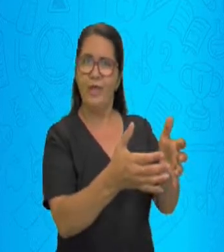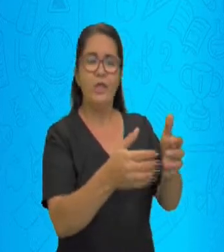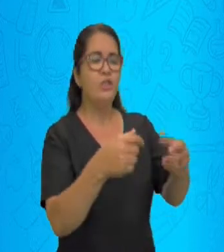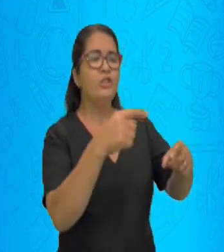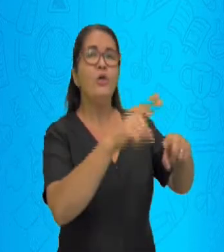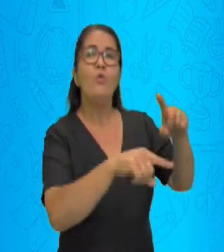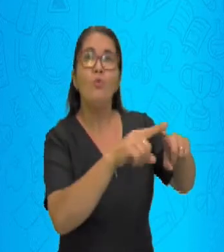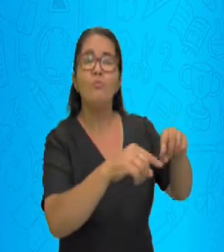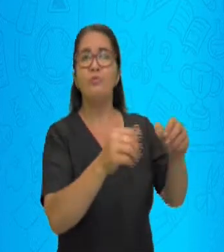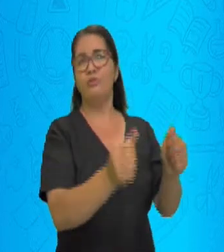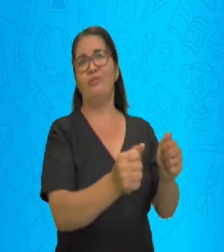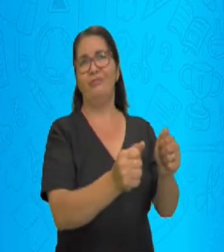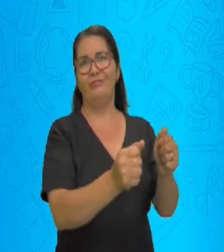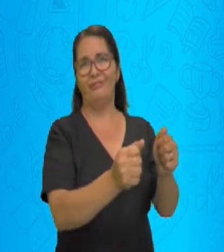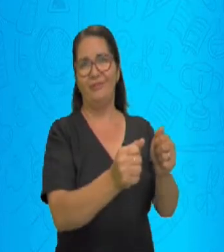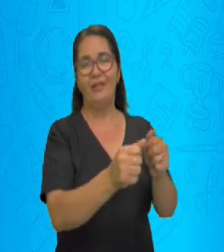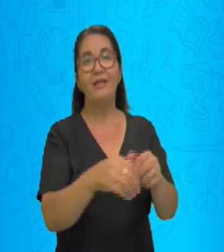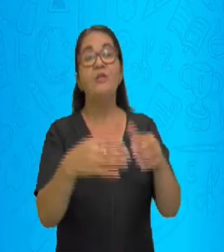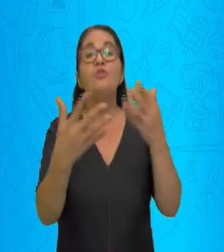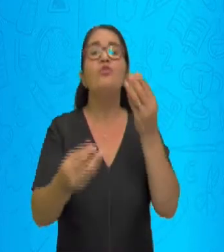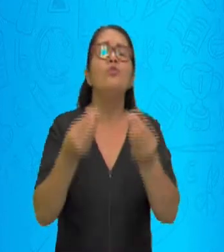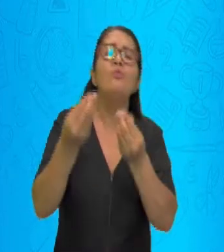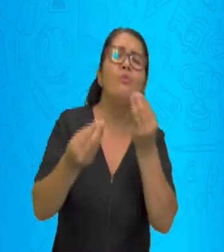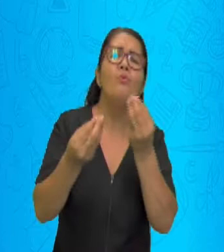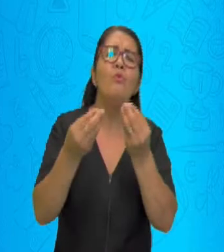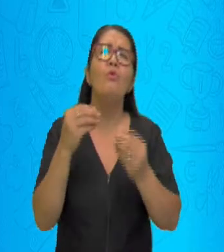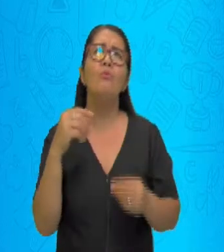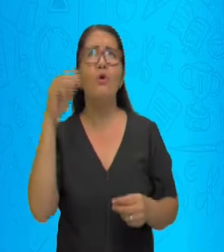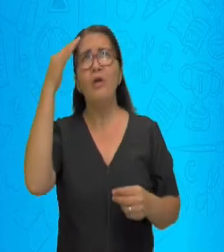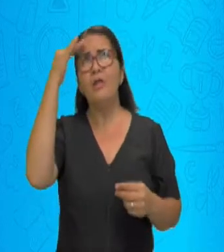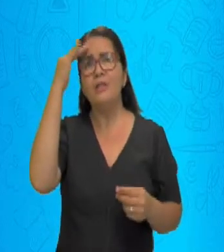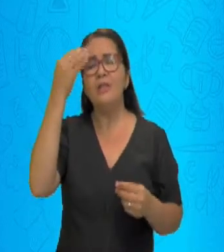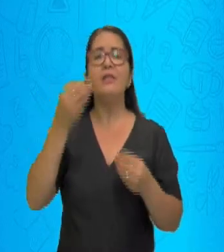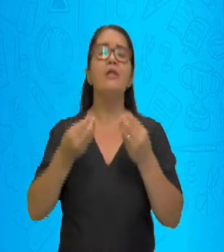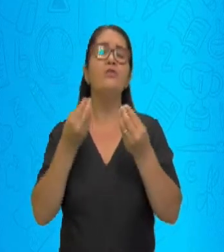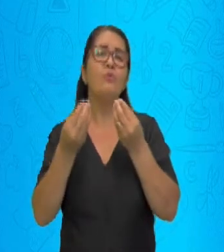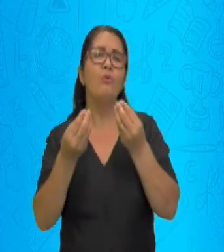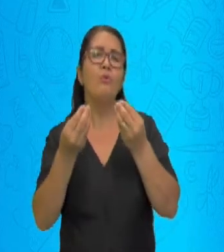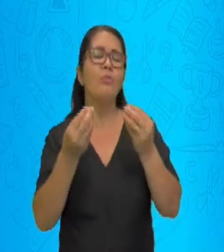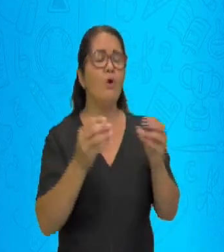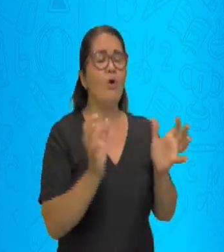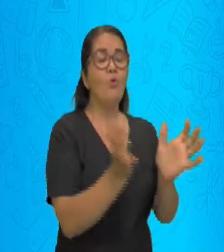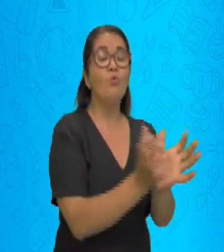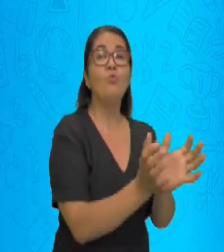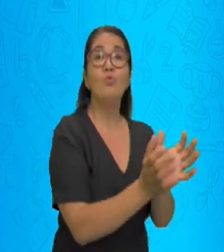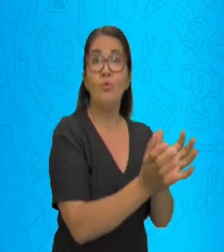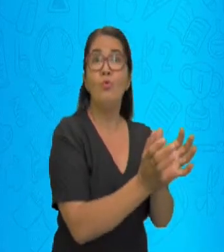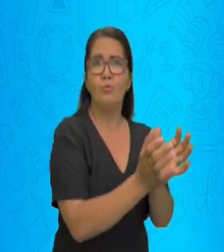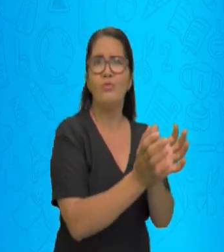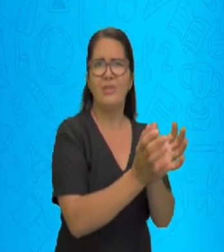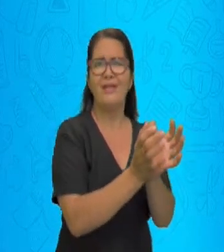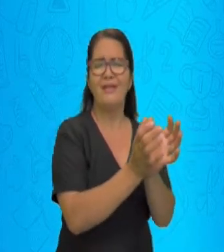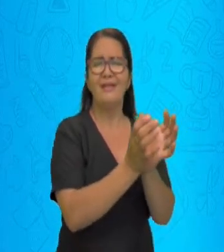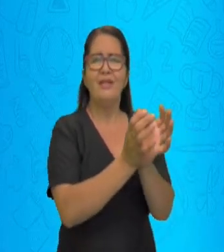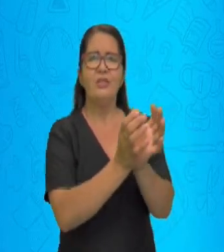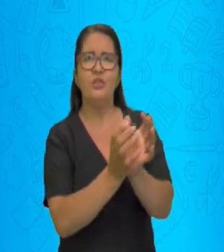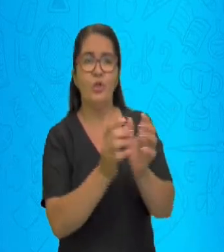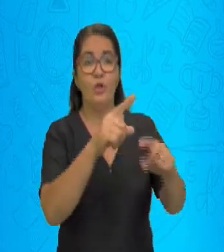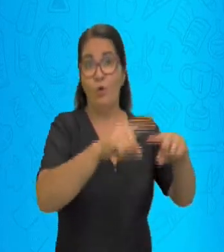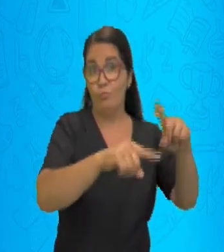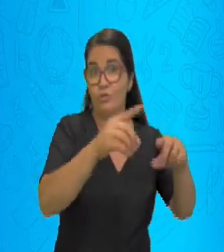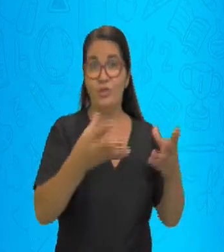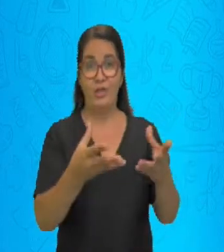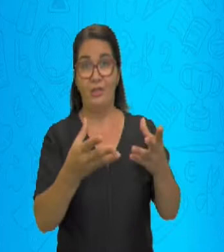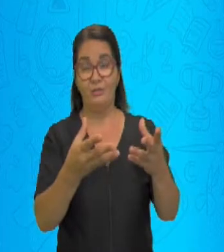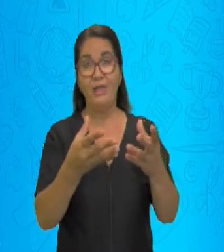conjuntos. E nessa ideia de elementos e conjuntos, aqui vale lembrar sobre os conjuntos numéricos. Então eu posso